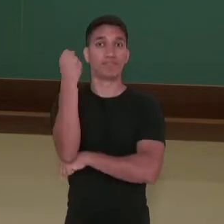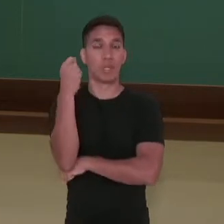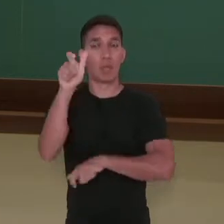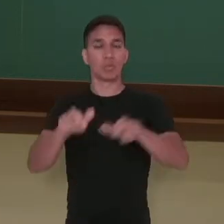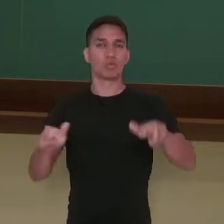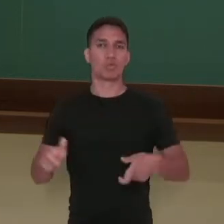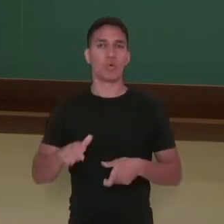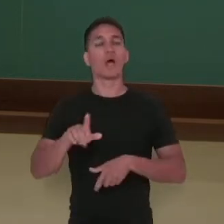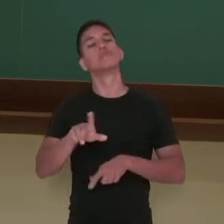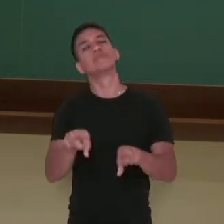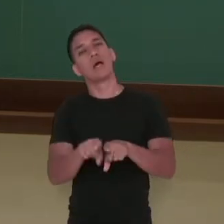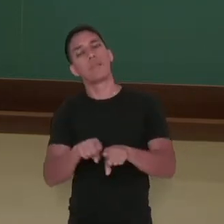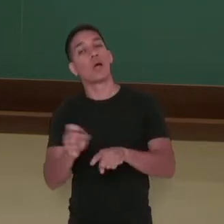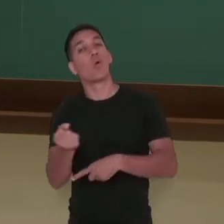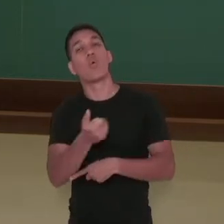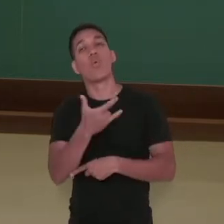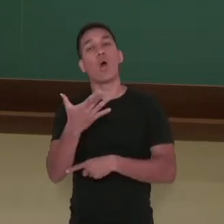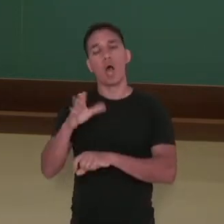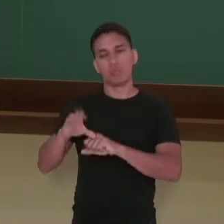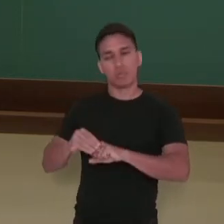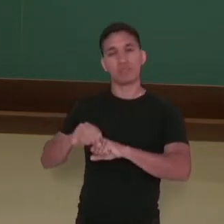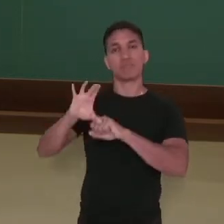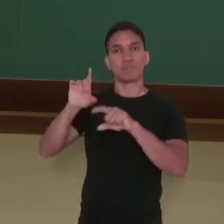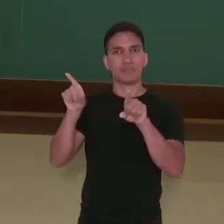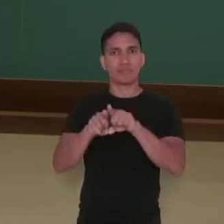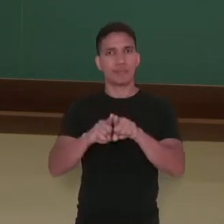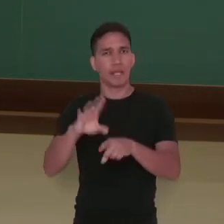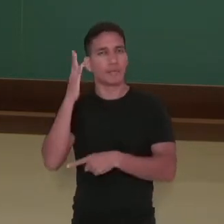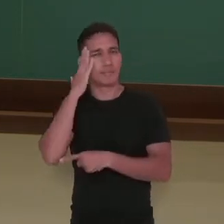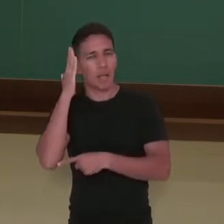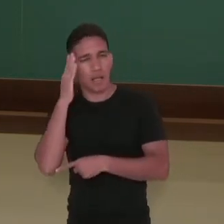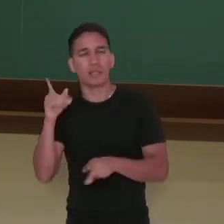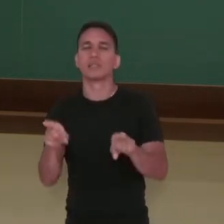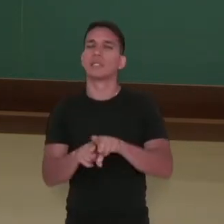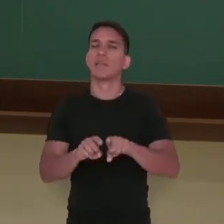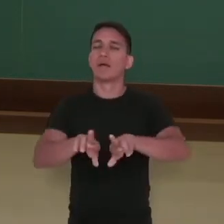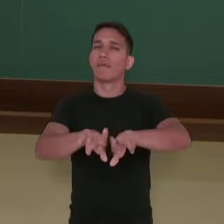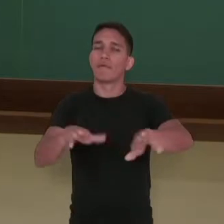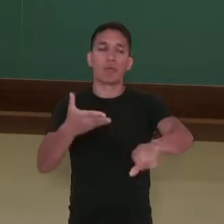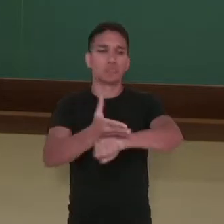de instrução, a consciência política e os hábitos midiáticos de cada um.